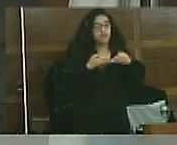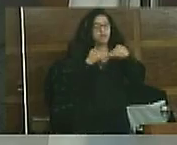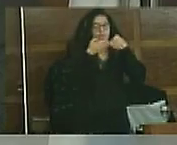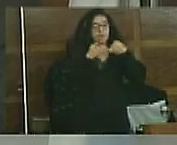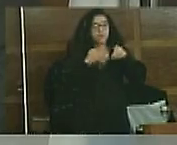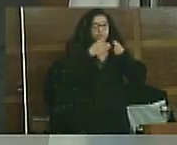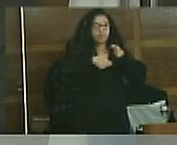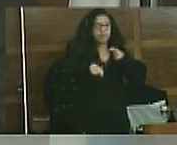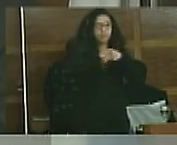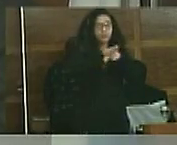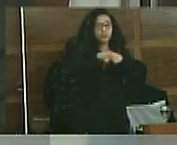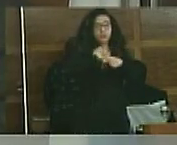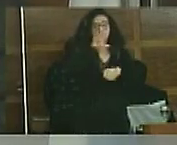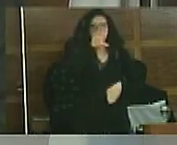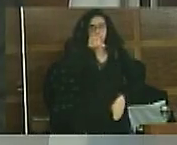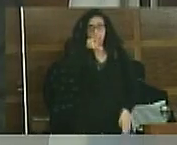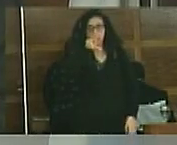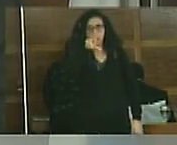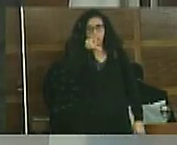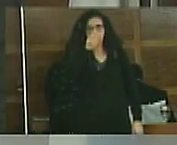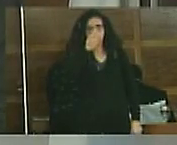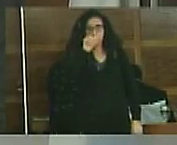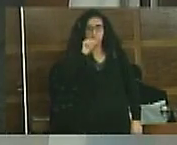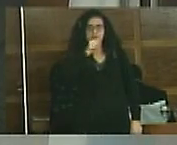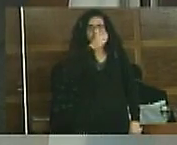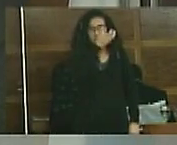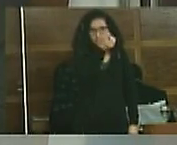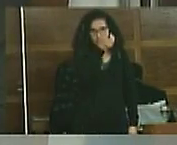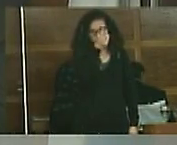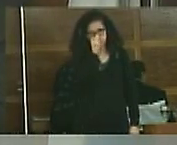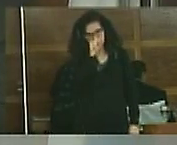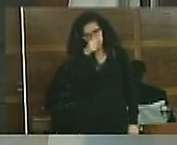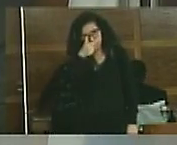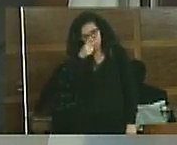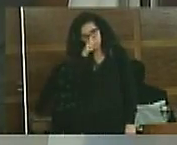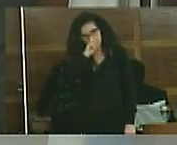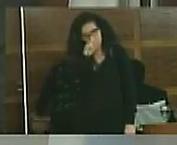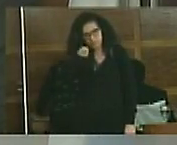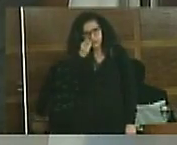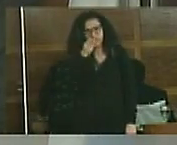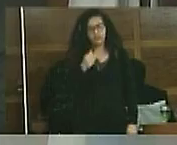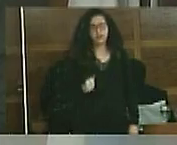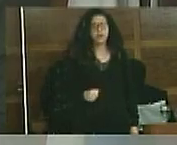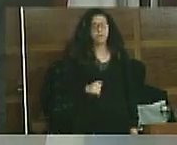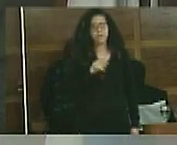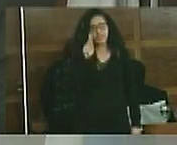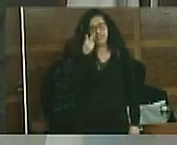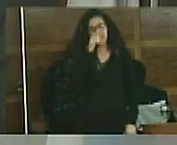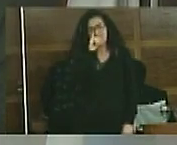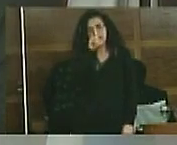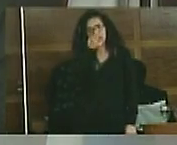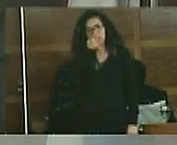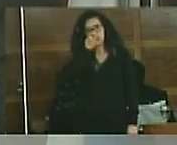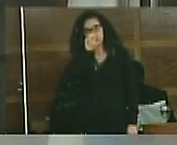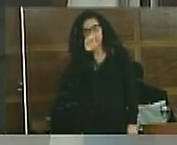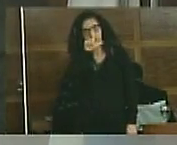Cuba, 682 milhões. Vamos lá. Hidroelétrica de São Francisco,